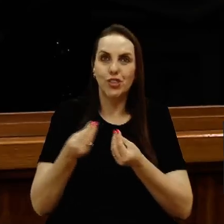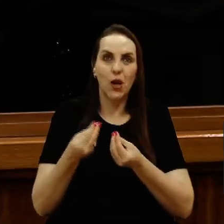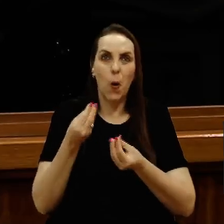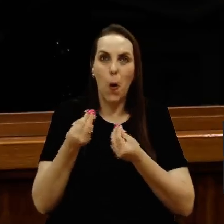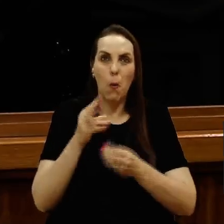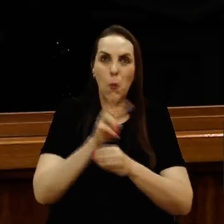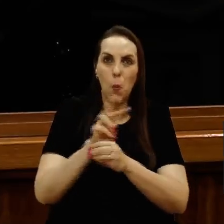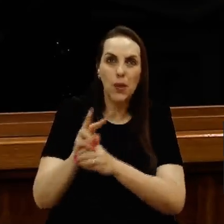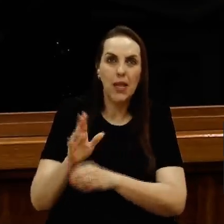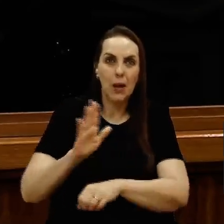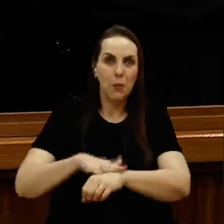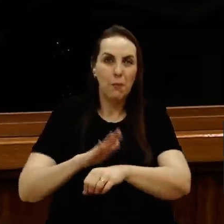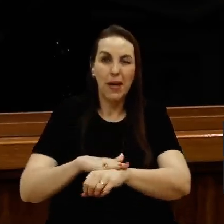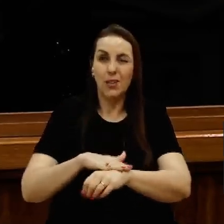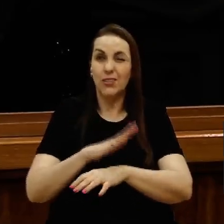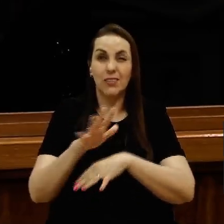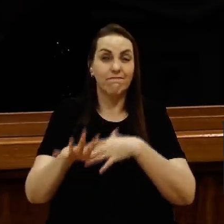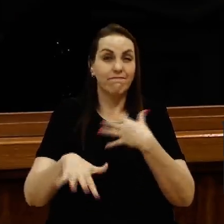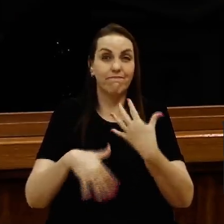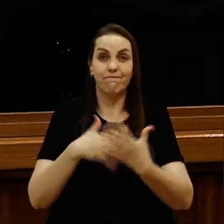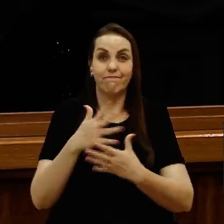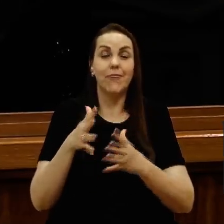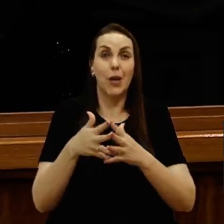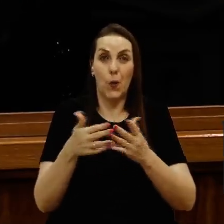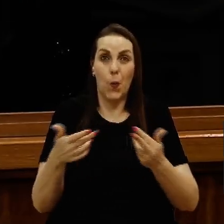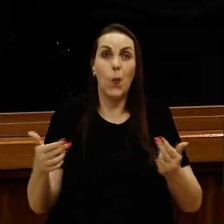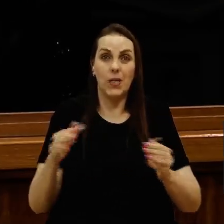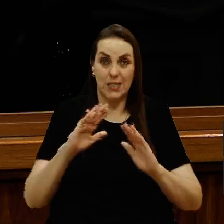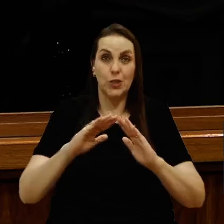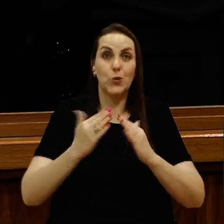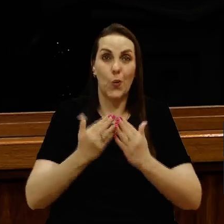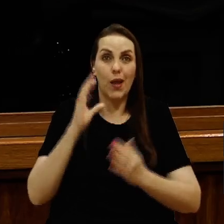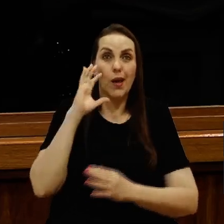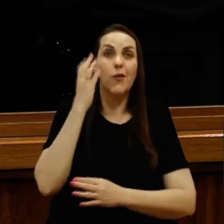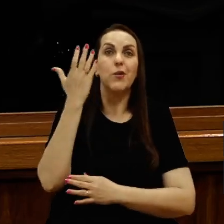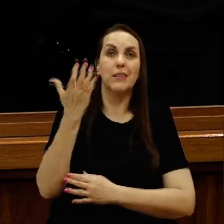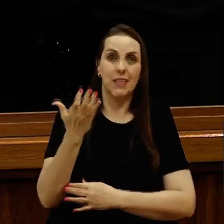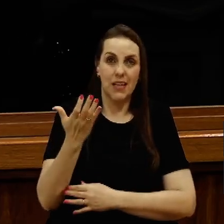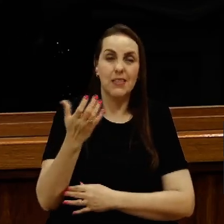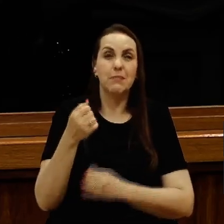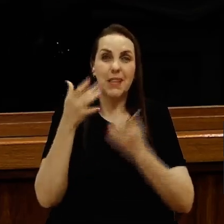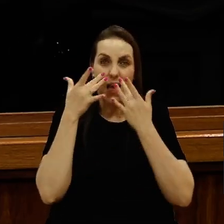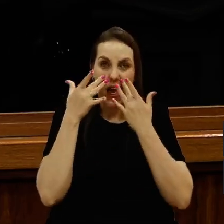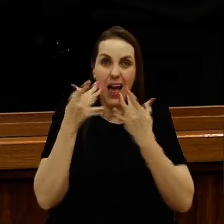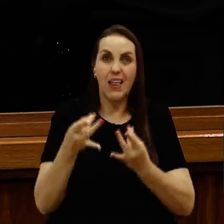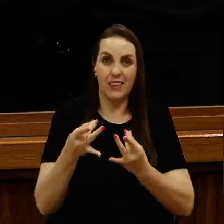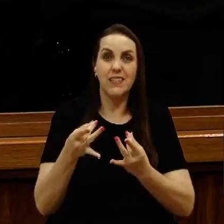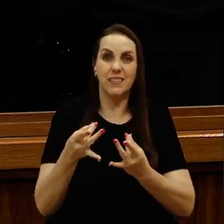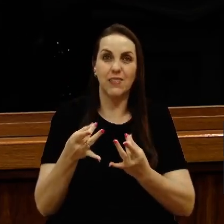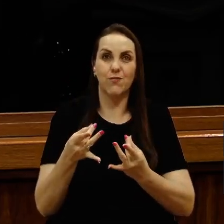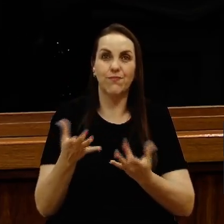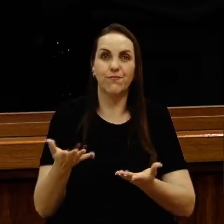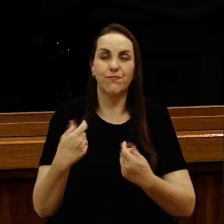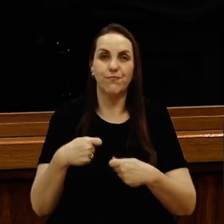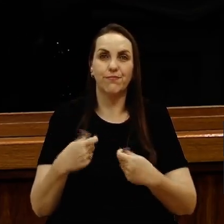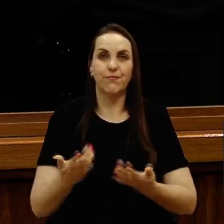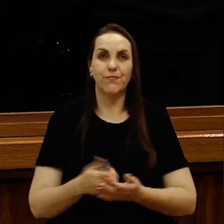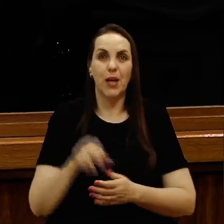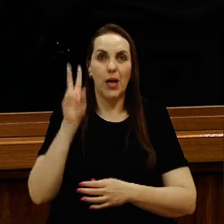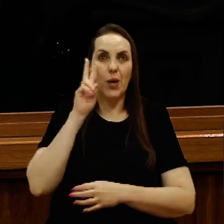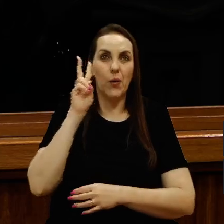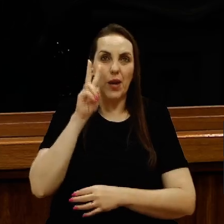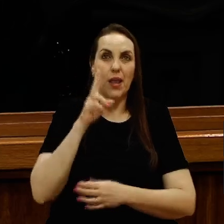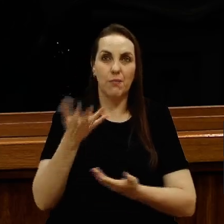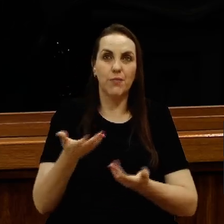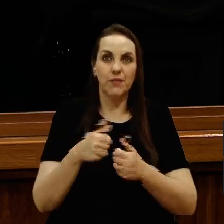são situações que a gente precisa fazer com bastante atenção. Eu lembro que eu estava no Conselho